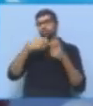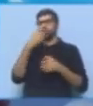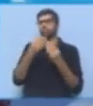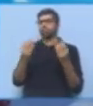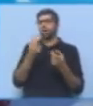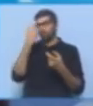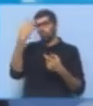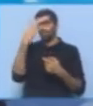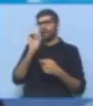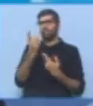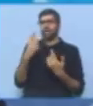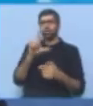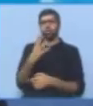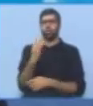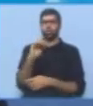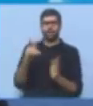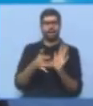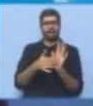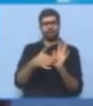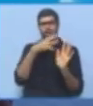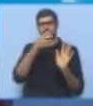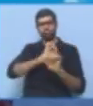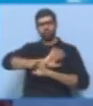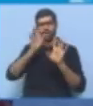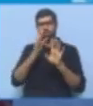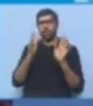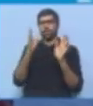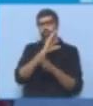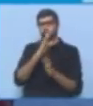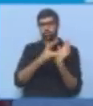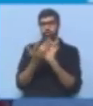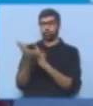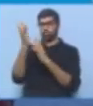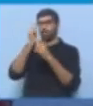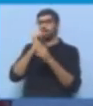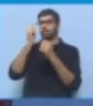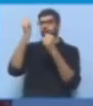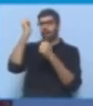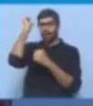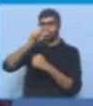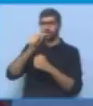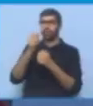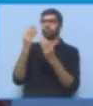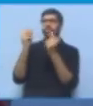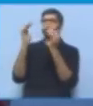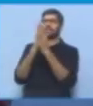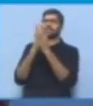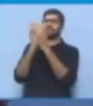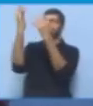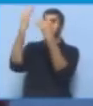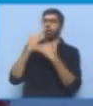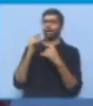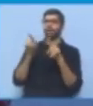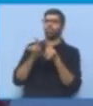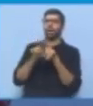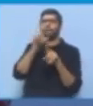muito claro. E todos os evangelistas dizem: quando Jesus foi batizado, desceu sobre ele o Espírito Santo. Como uma